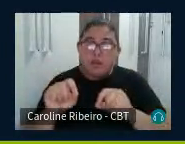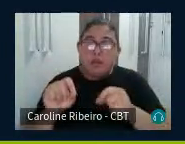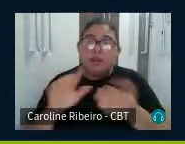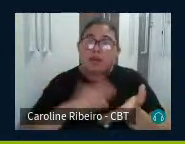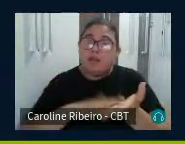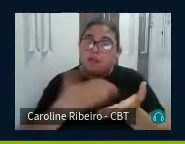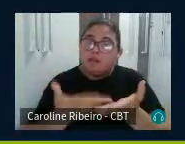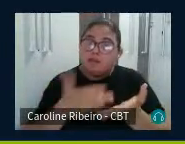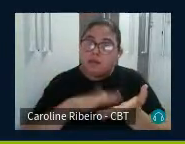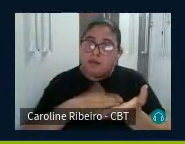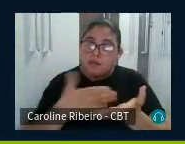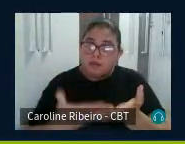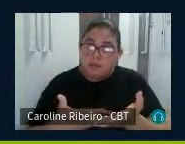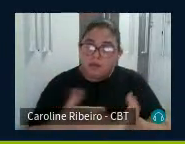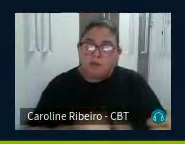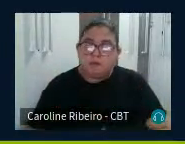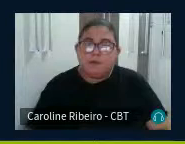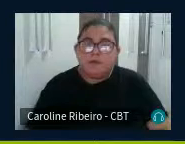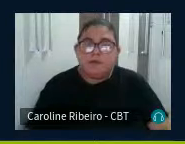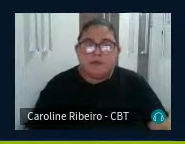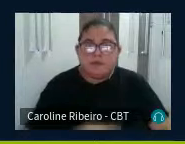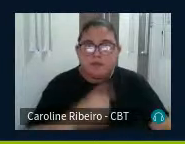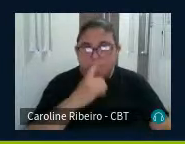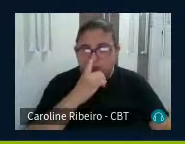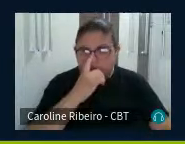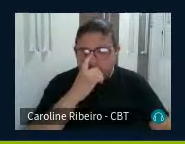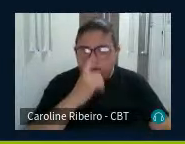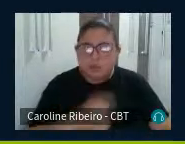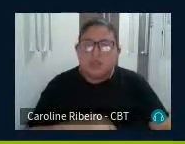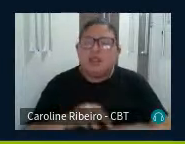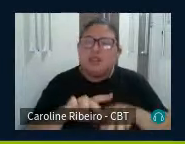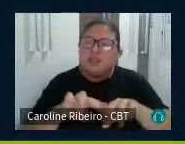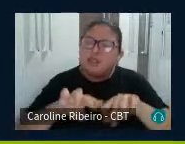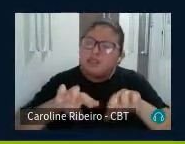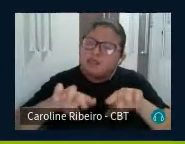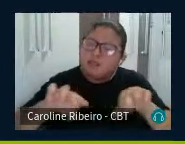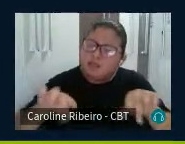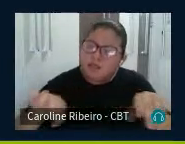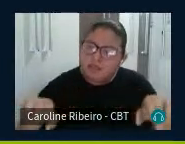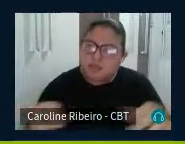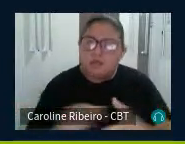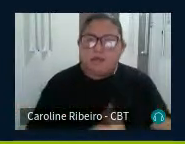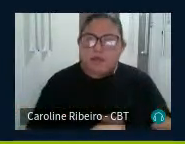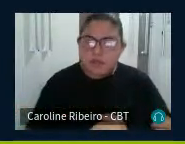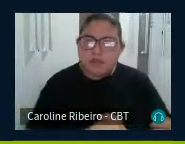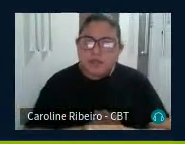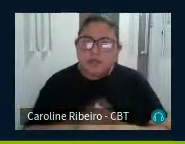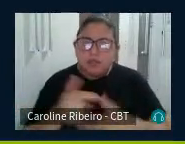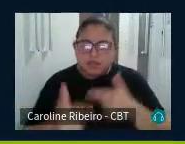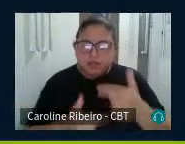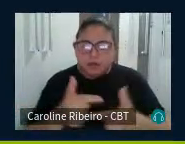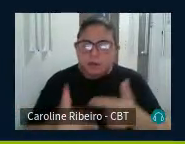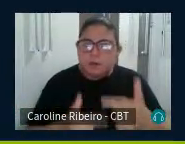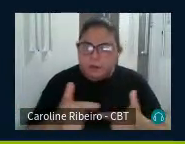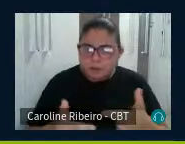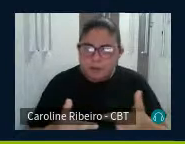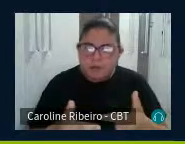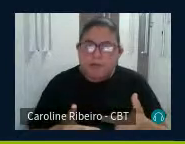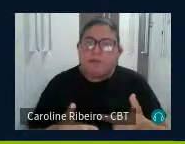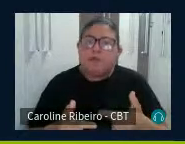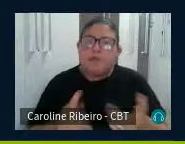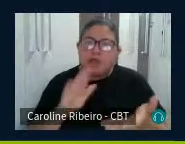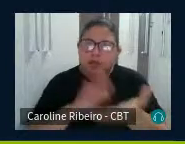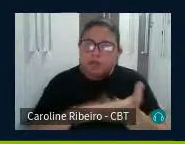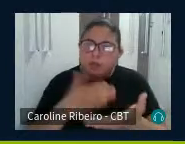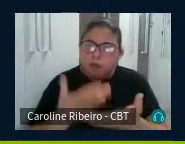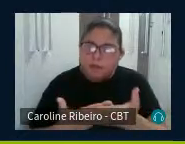Temos diversas modalidades, né? dentro desse trabalho. A interpretação de sala